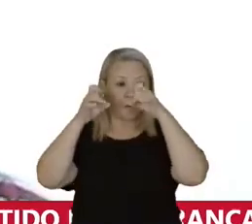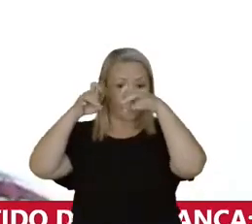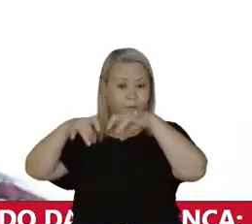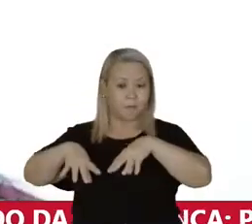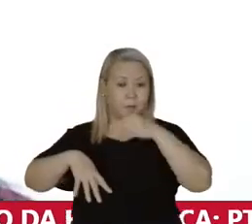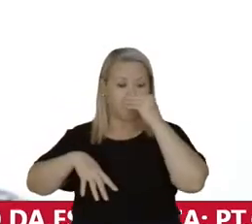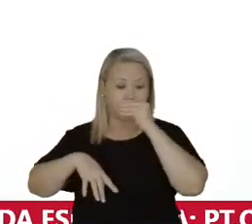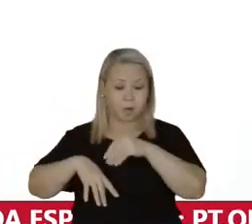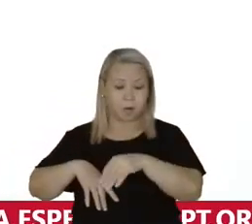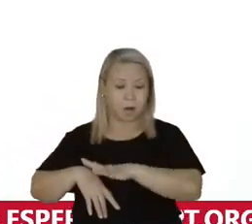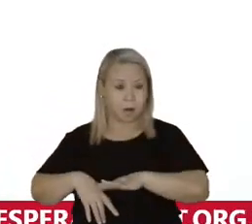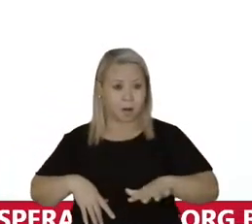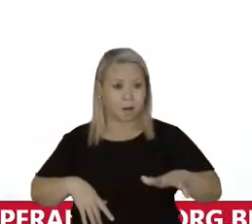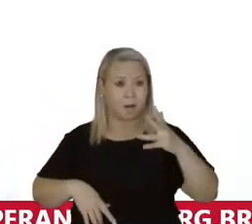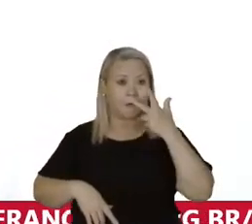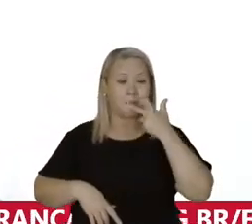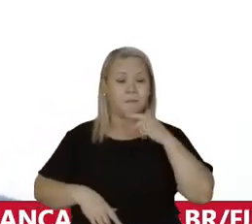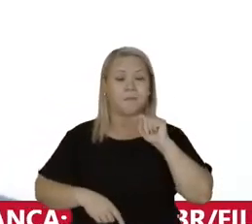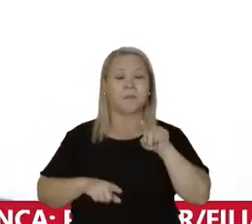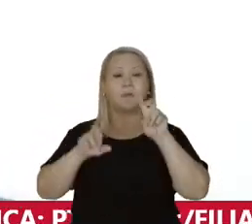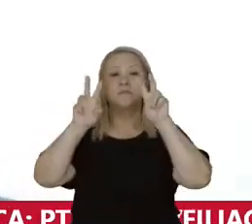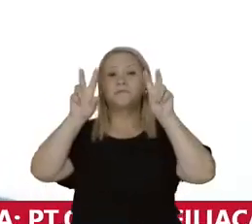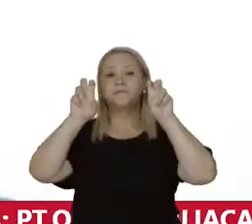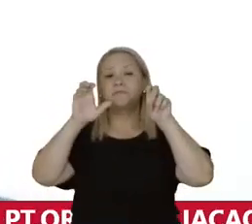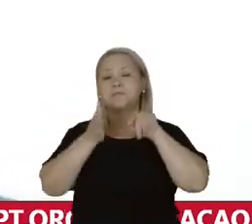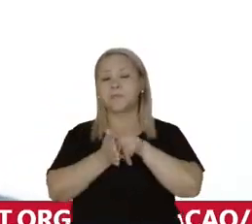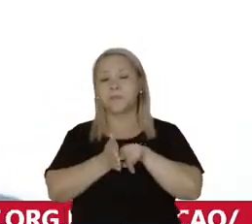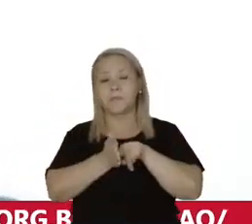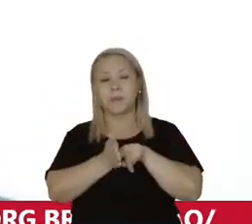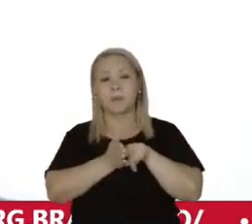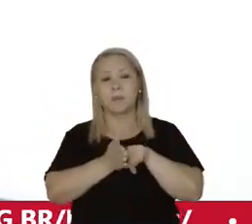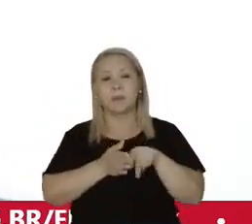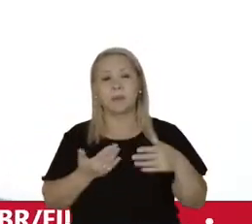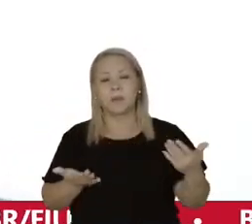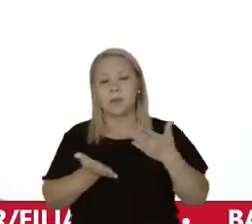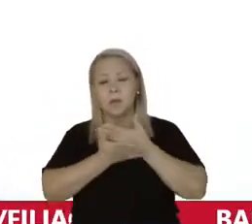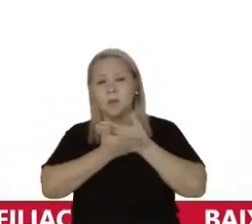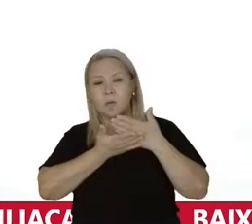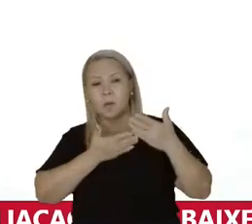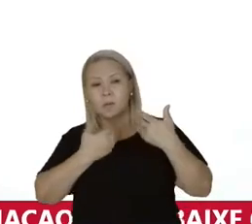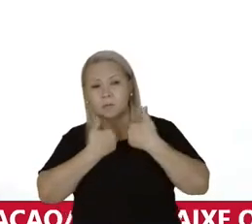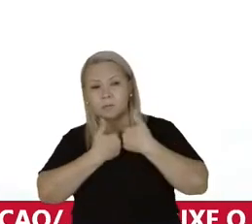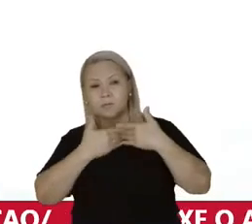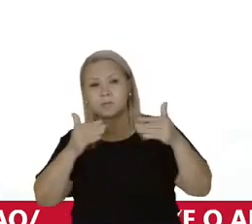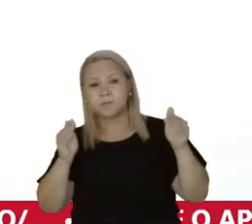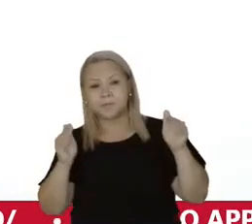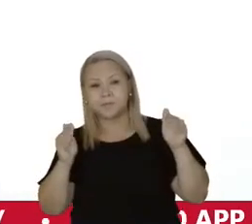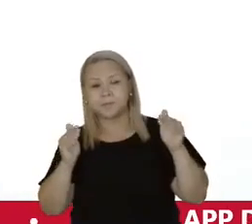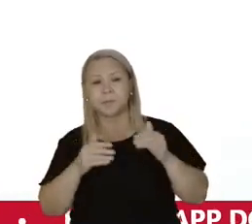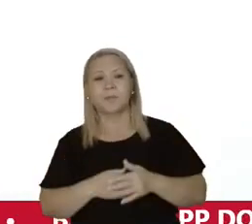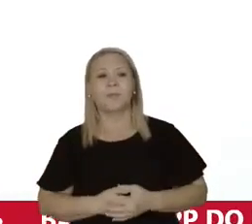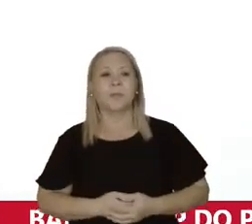abandonadas ainda na infância. Então, acho que essas questões, elas abrem uma